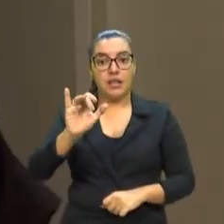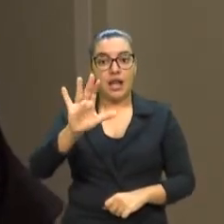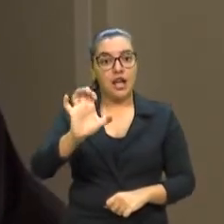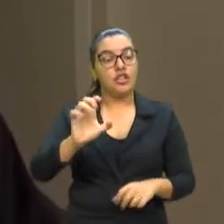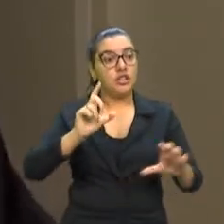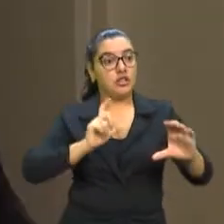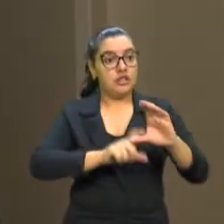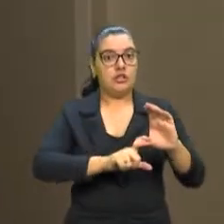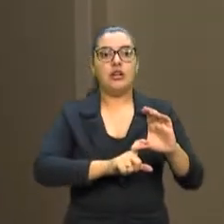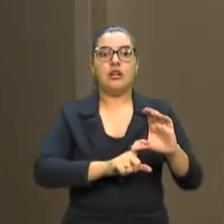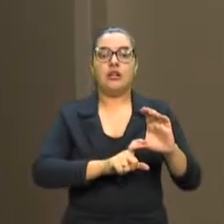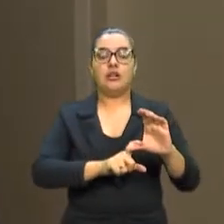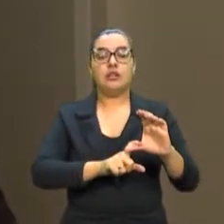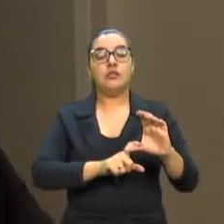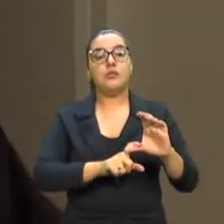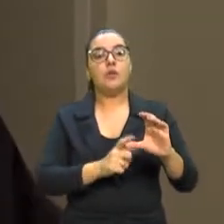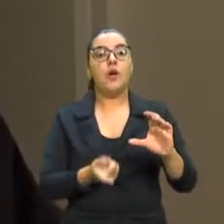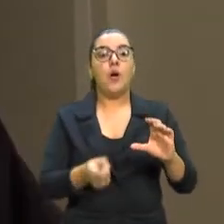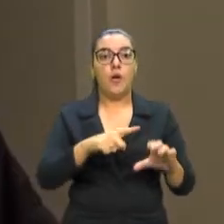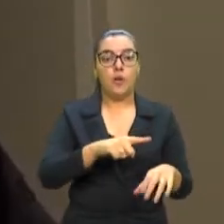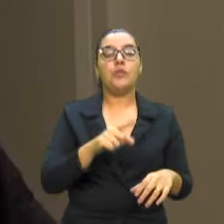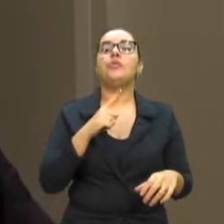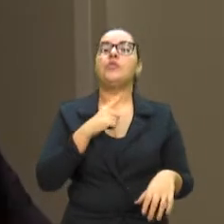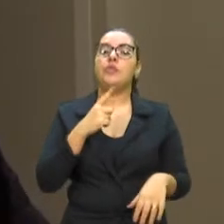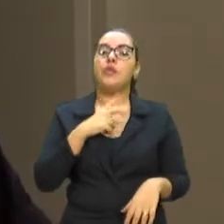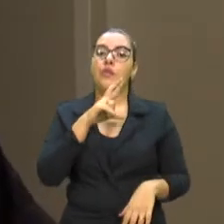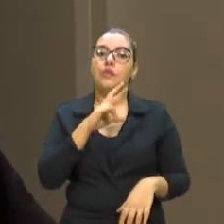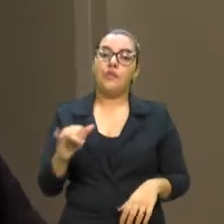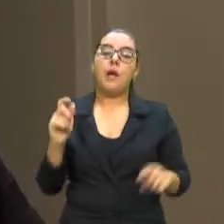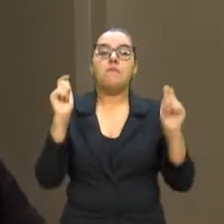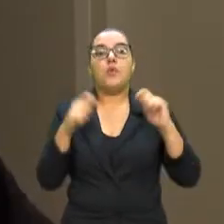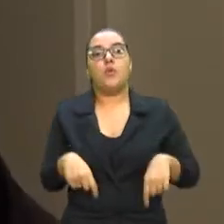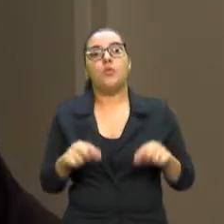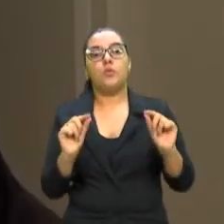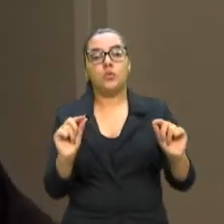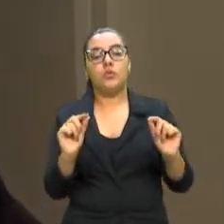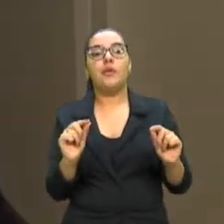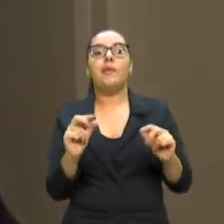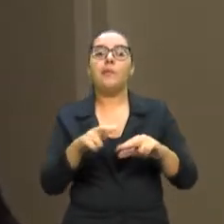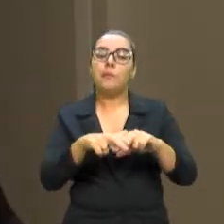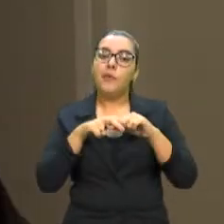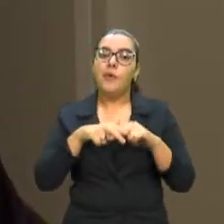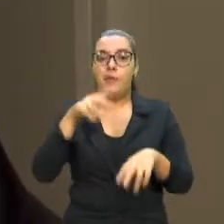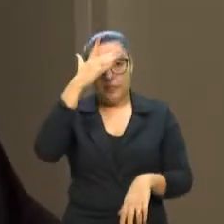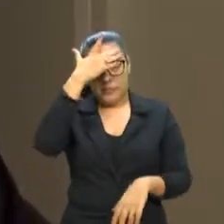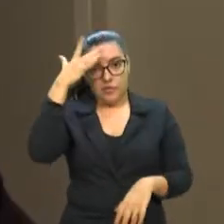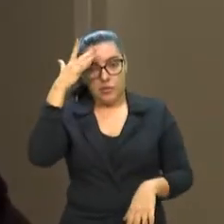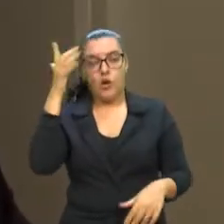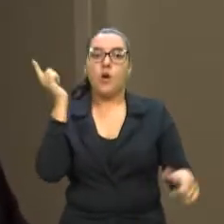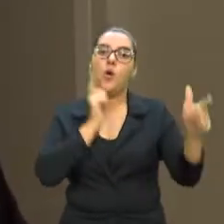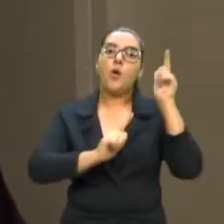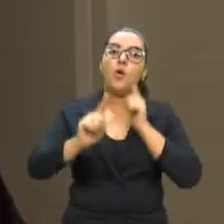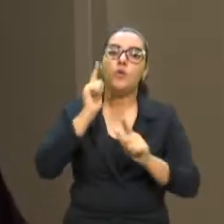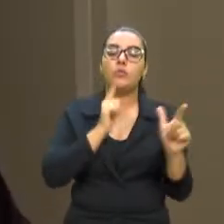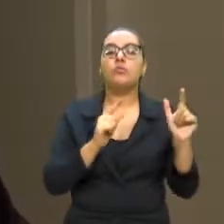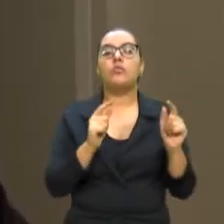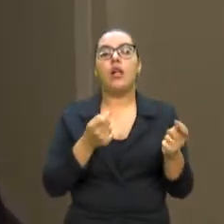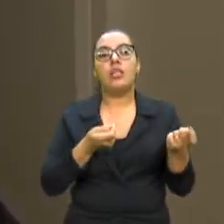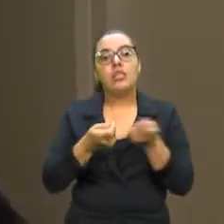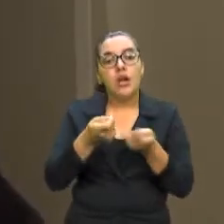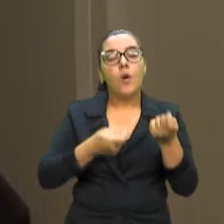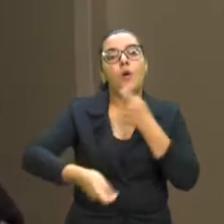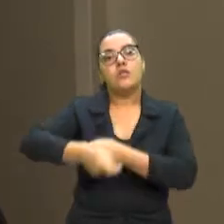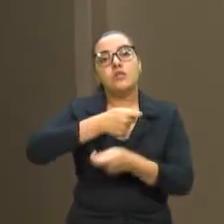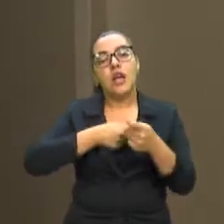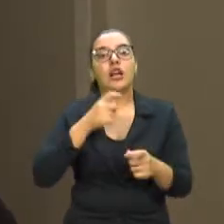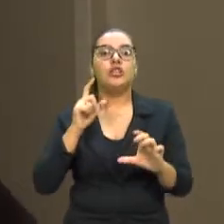no banco A para o banco B. Isso veio possibilitar com que as pessoas consigam renegociar suas dívidas